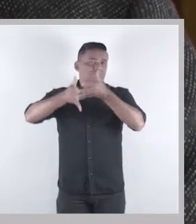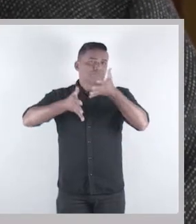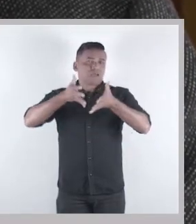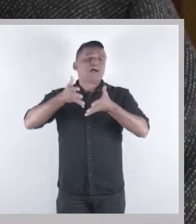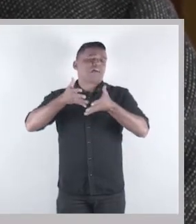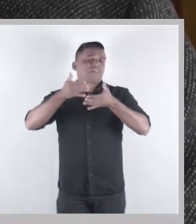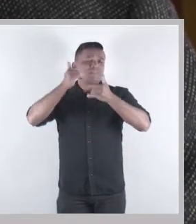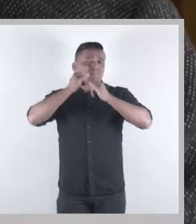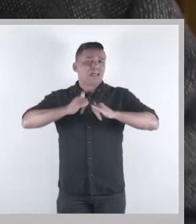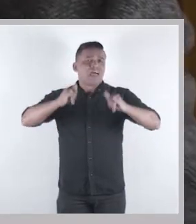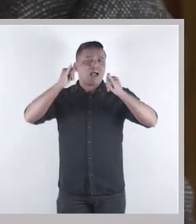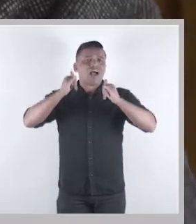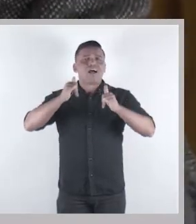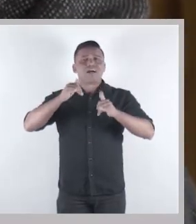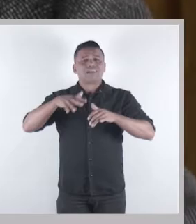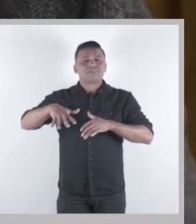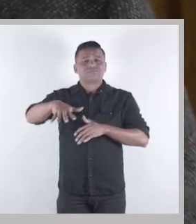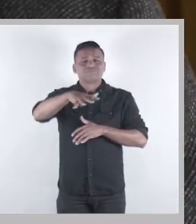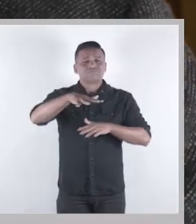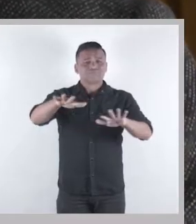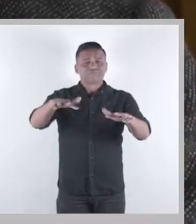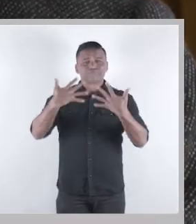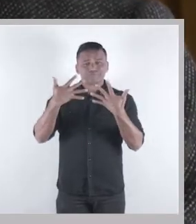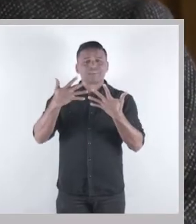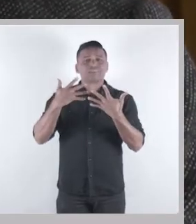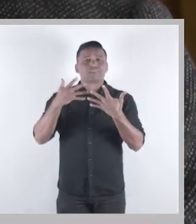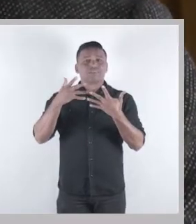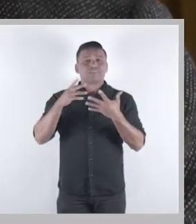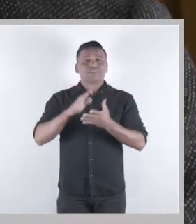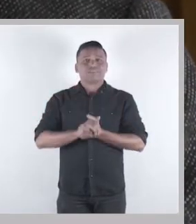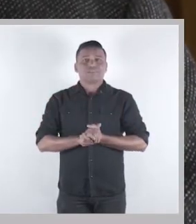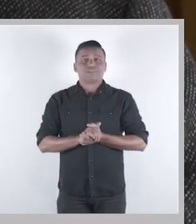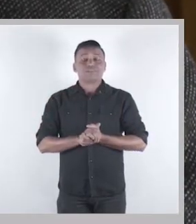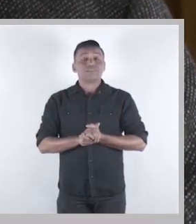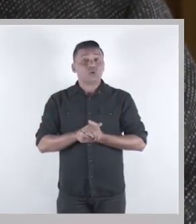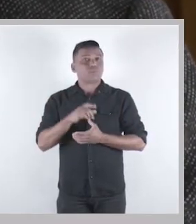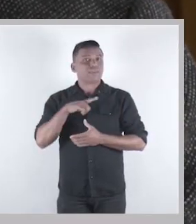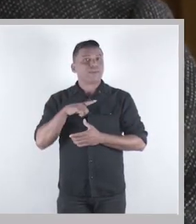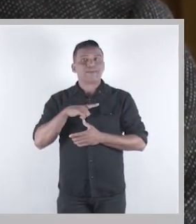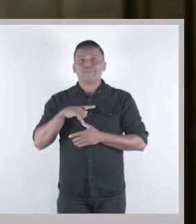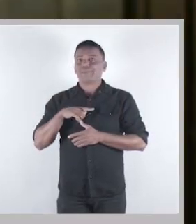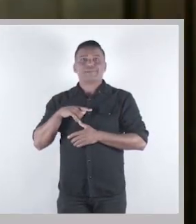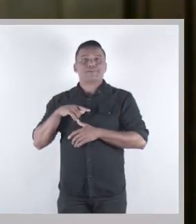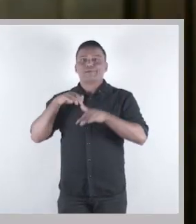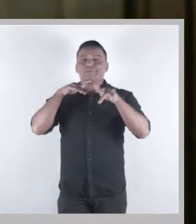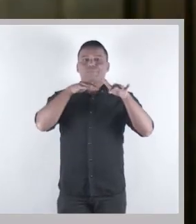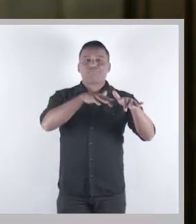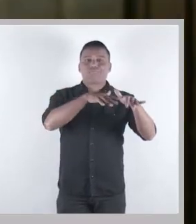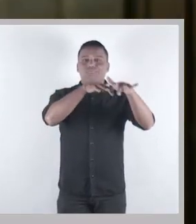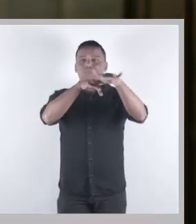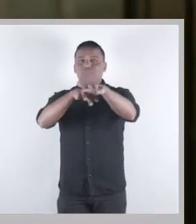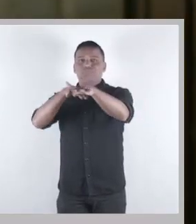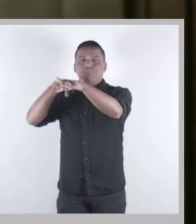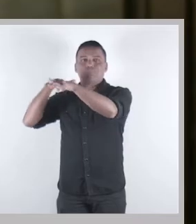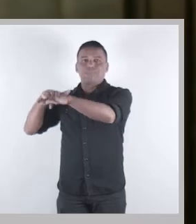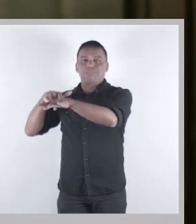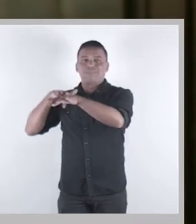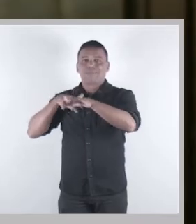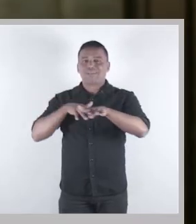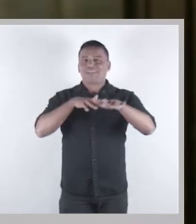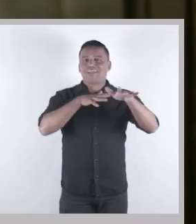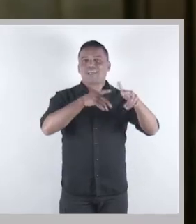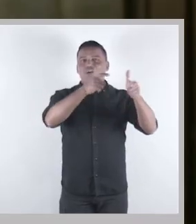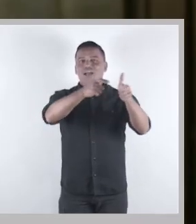uma Via Sacra não tem tempo é essa bem bem bacana Fabrício quando você